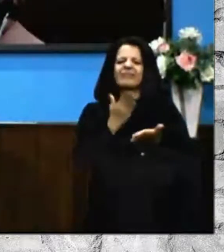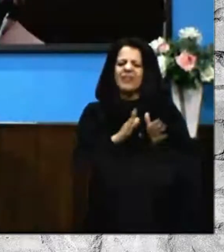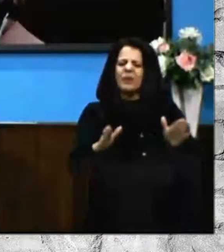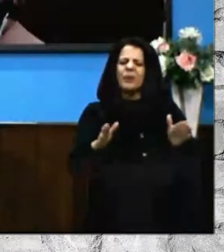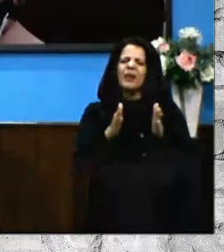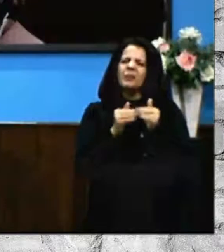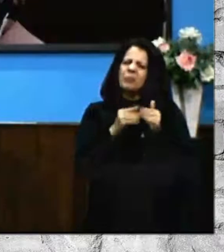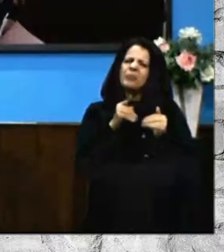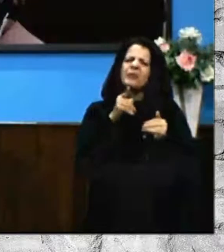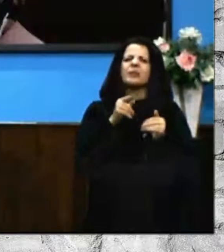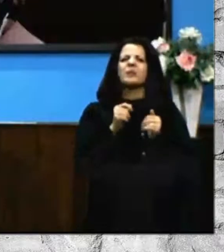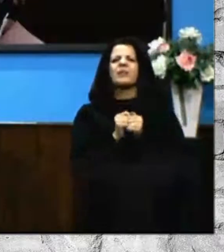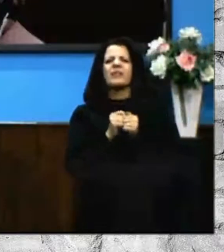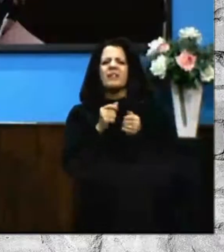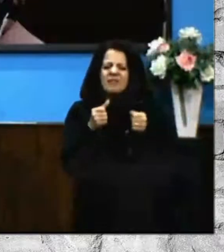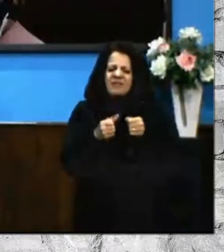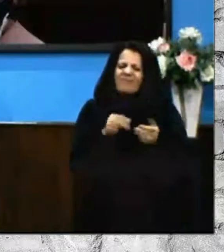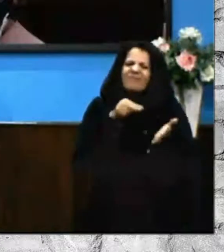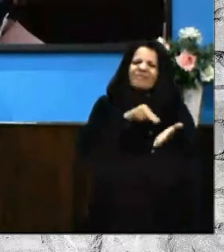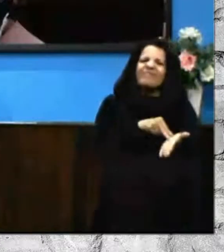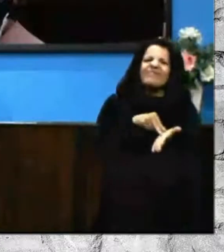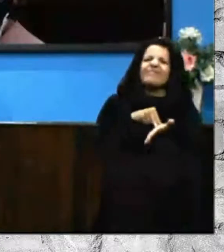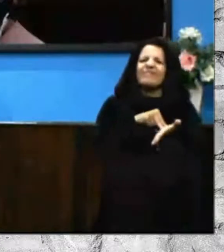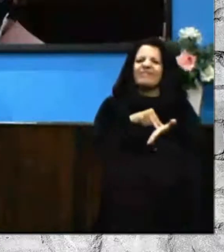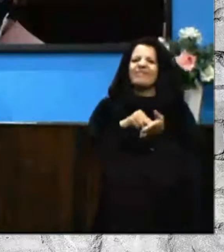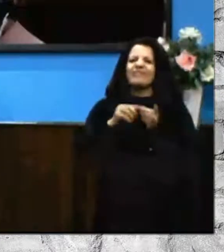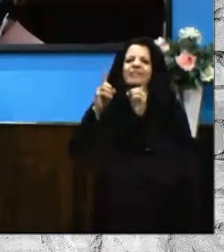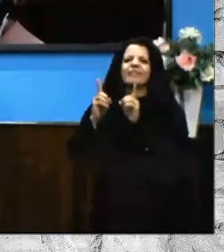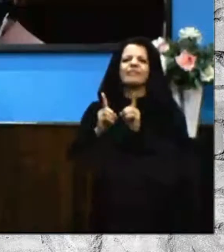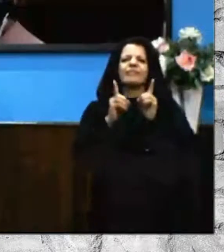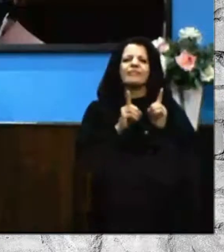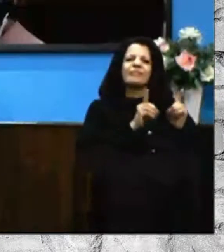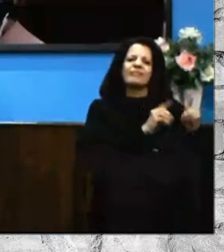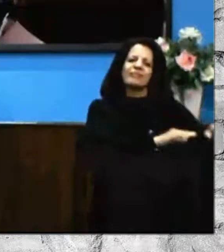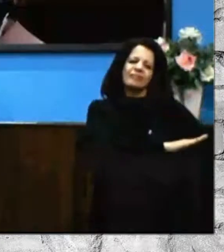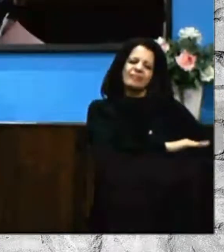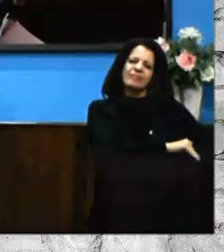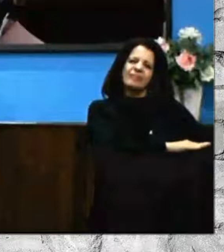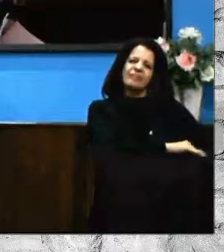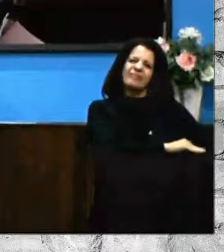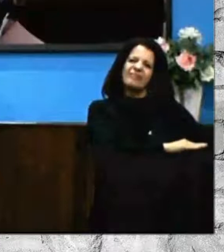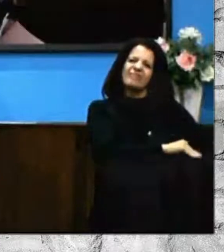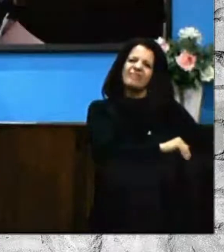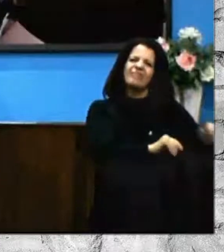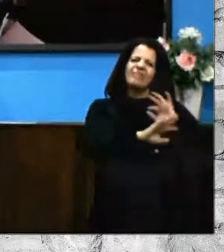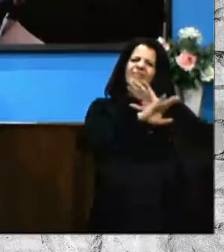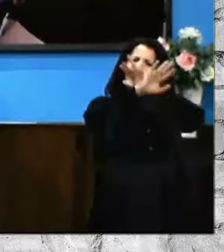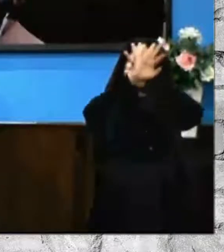você, vamos ficar firmes, vamos andar, vamos marchar, vamos glorificar o nome do